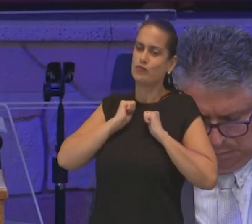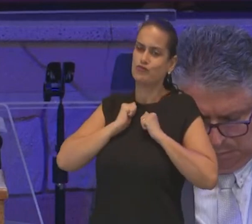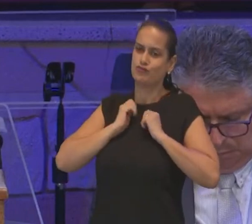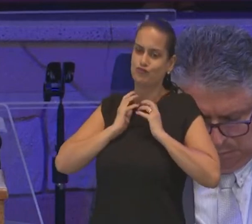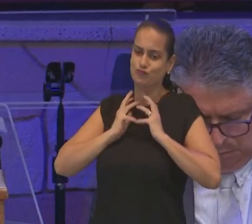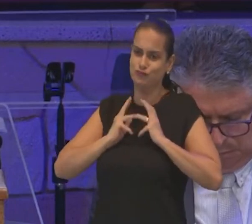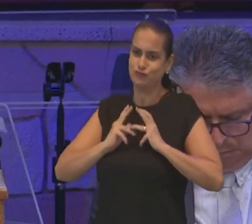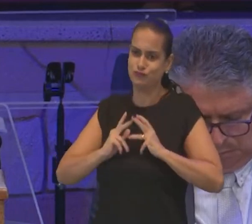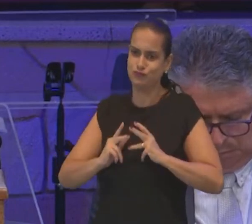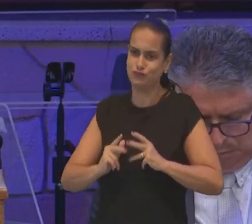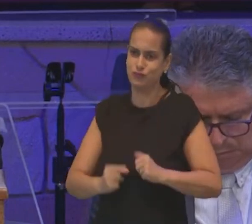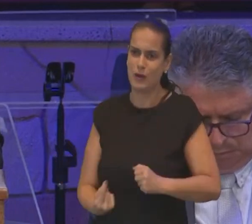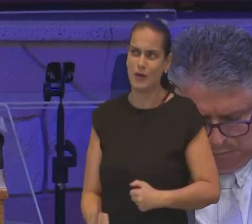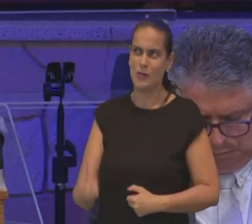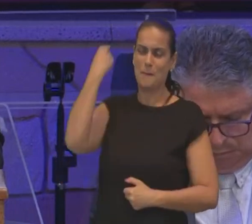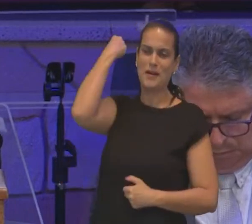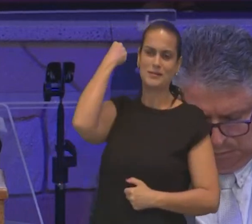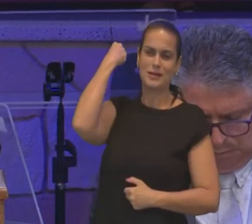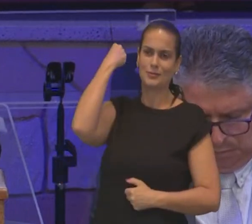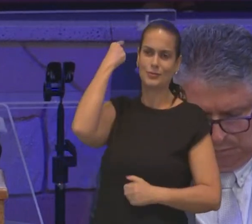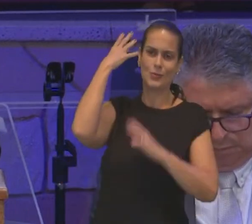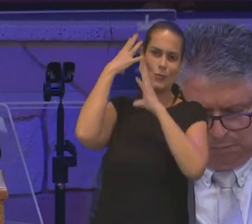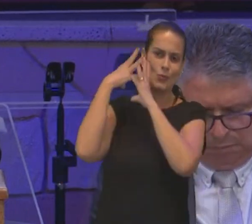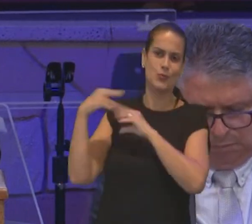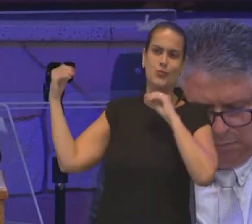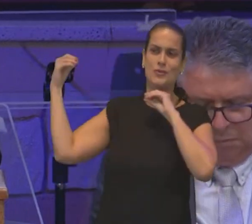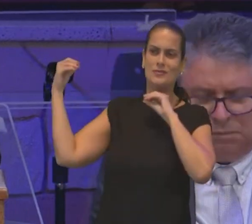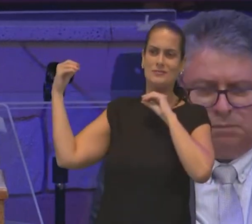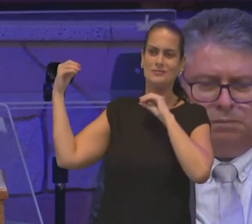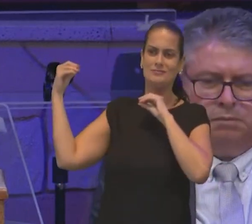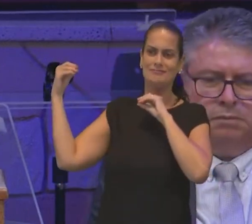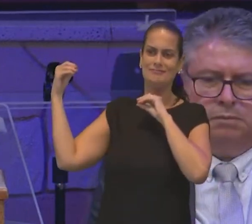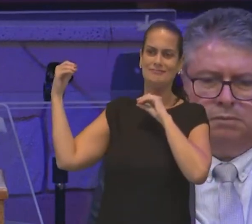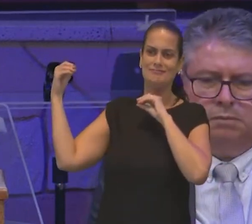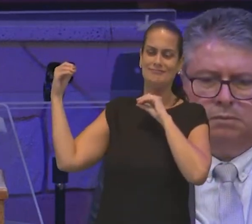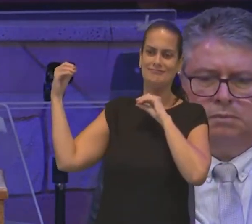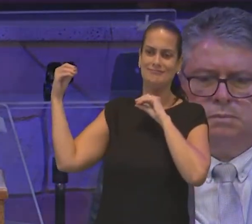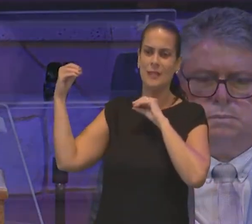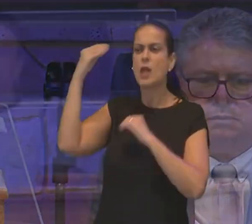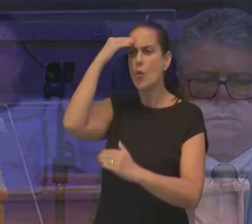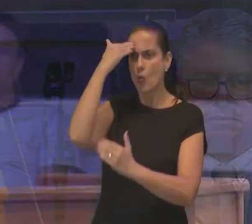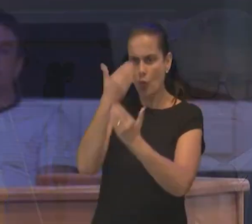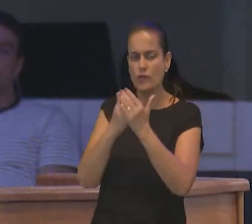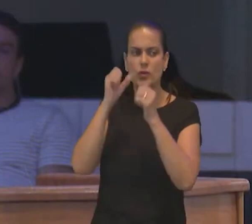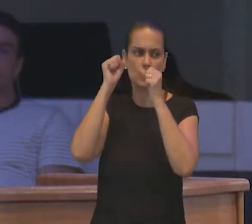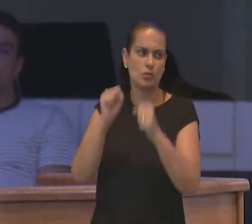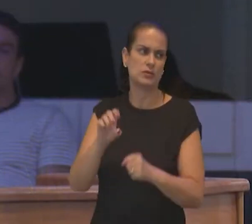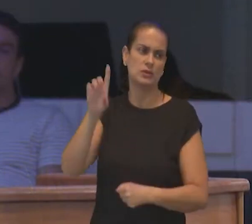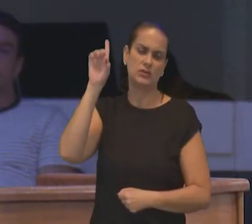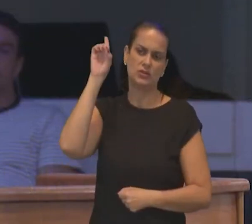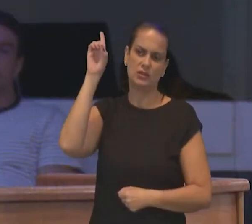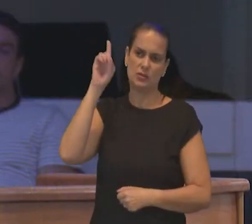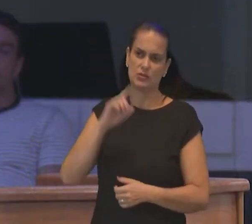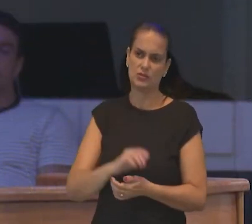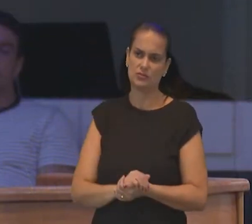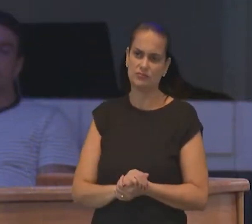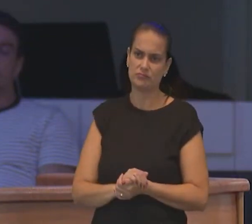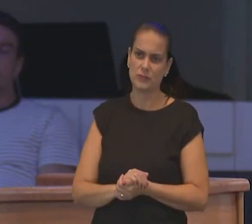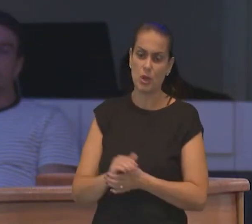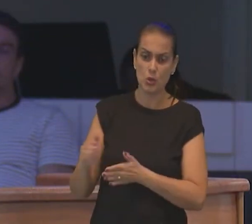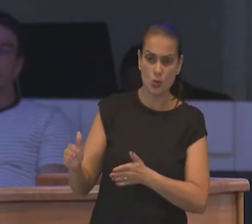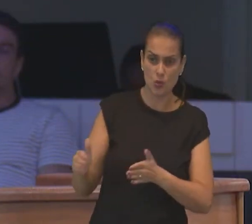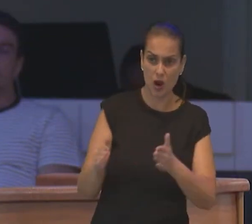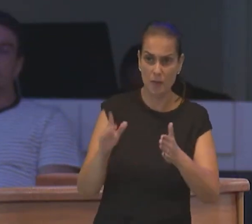nosso passado. E meus irmãos, eu acredito muito no poder de Deus, muito no caminho de